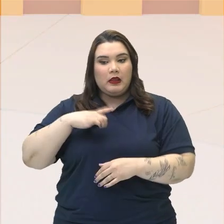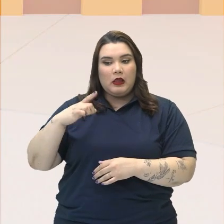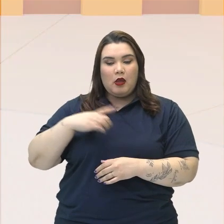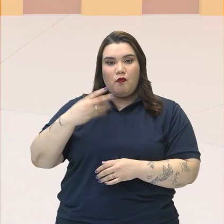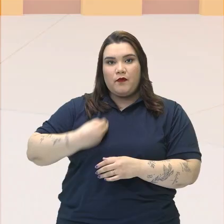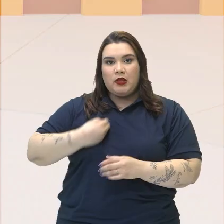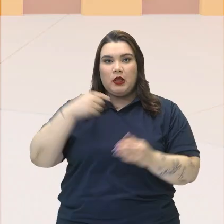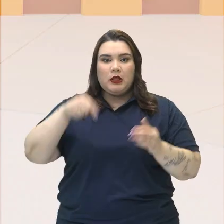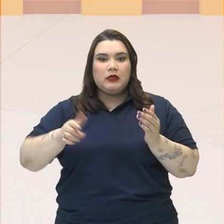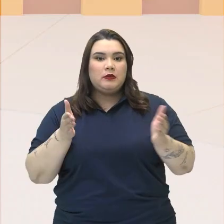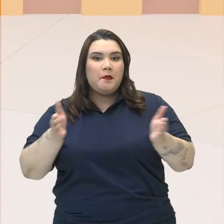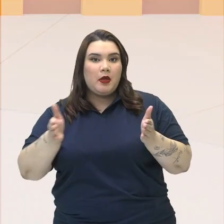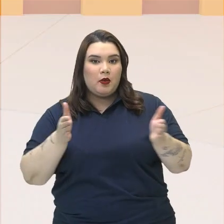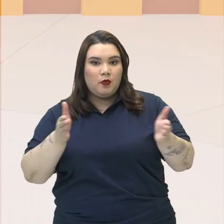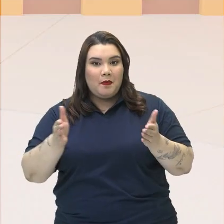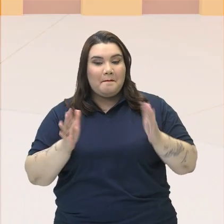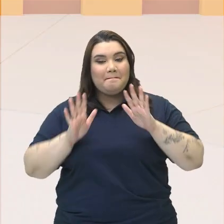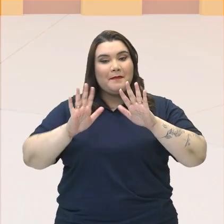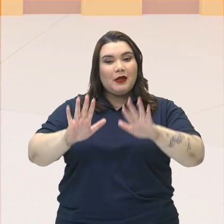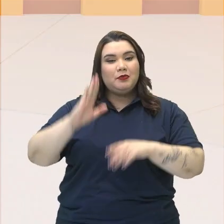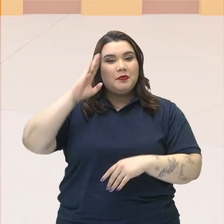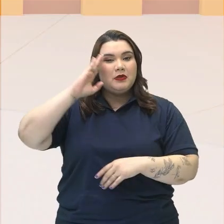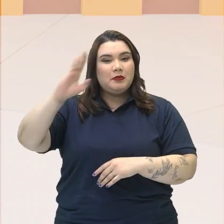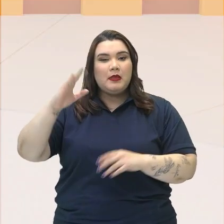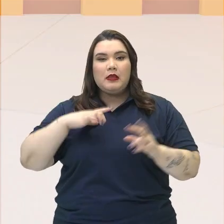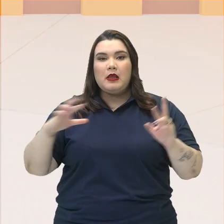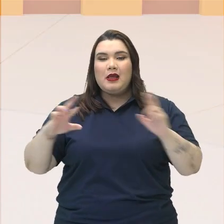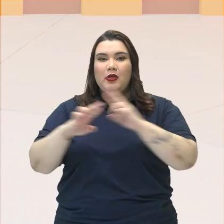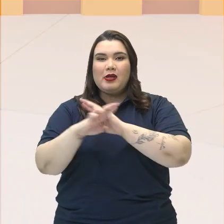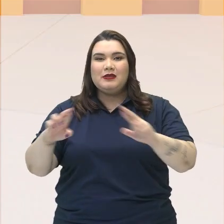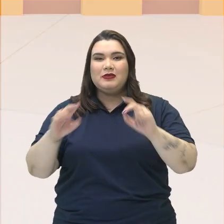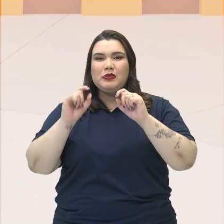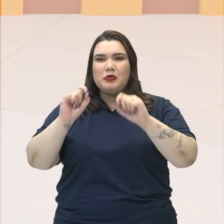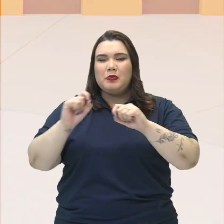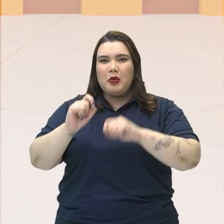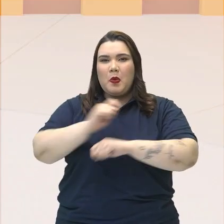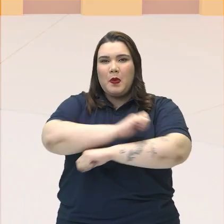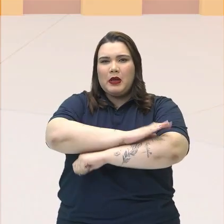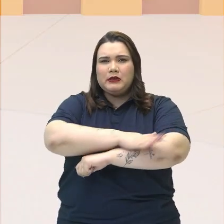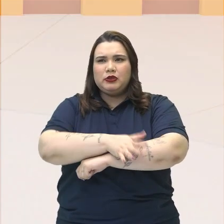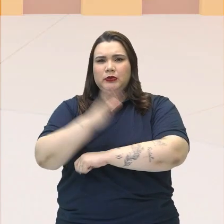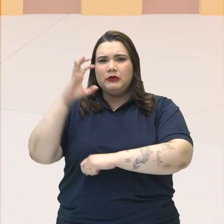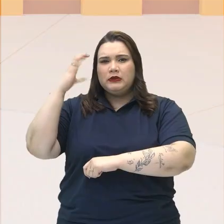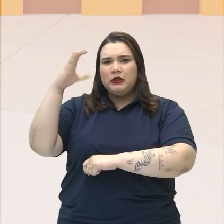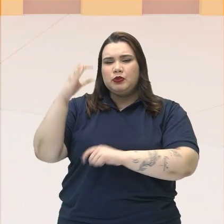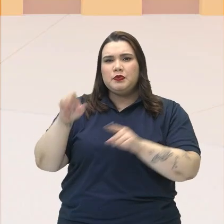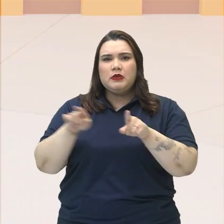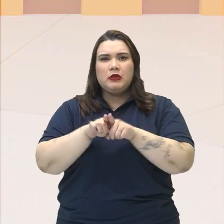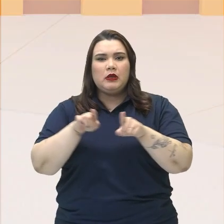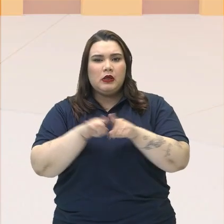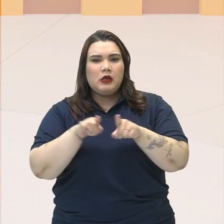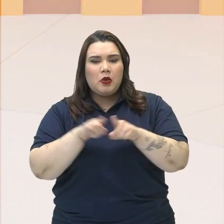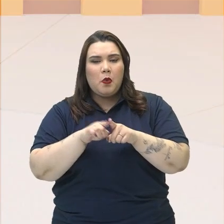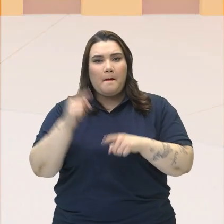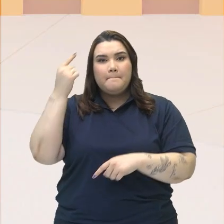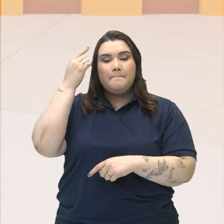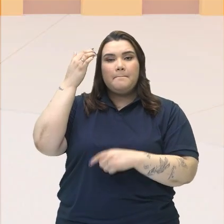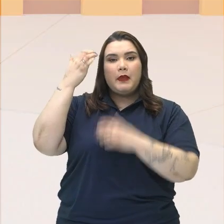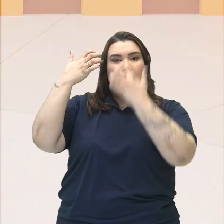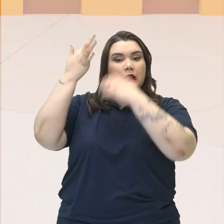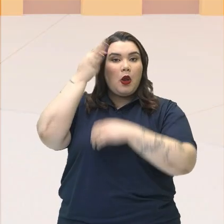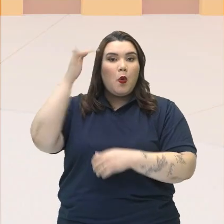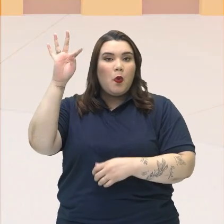voga no período. Sobretudo aquelas relacionadas ao racismo científico e ao